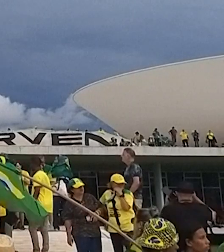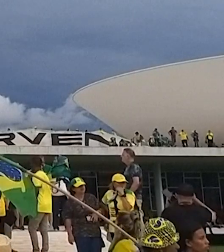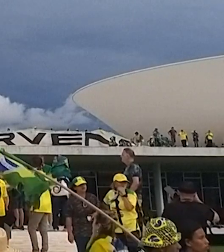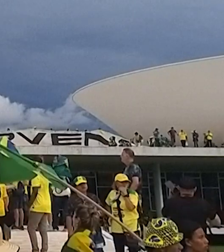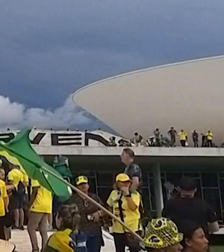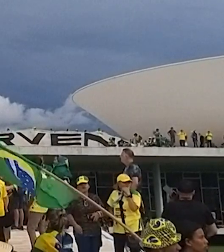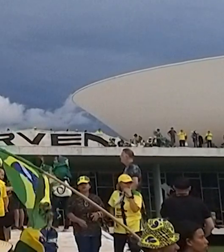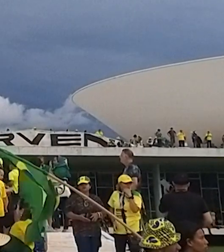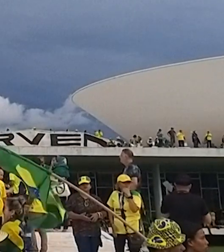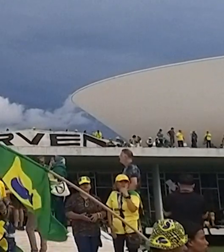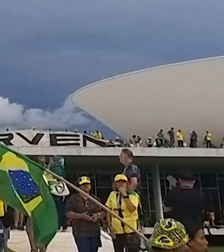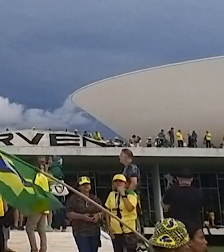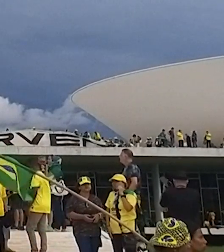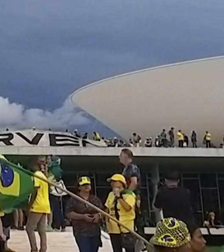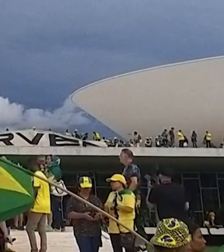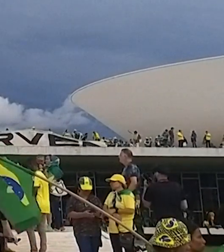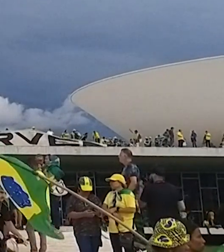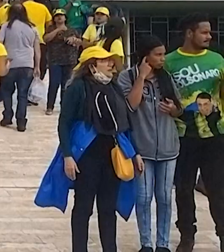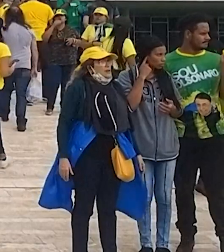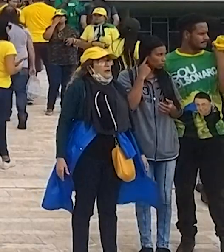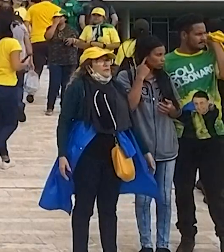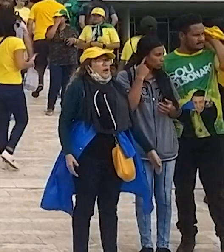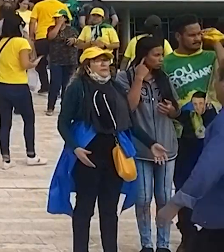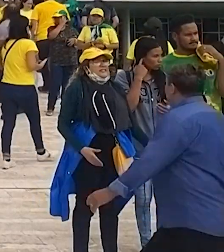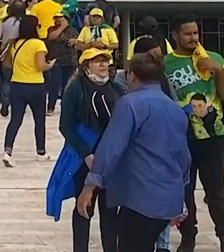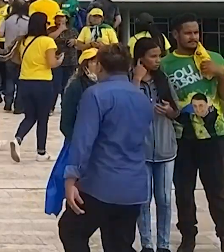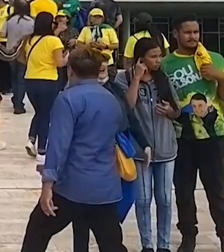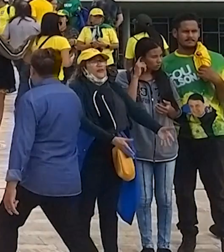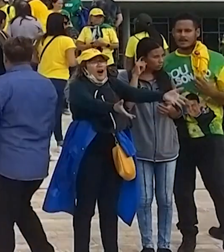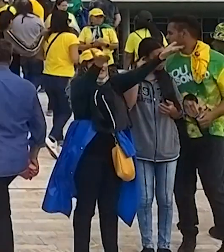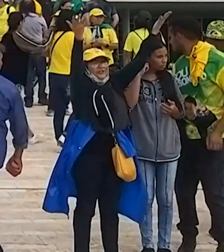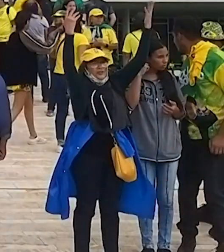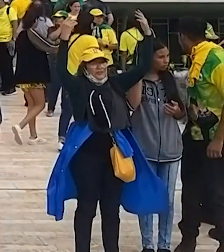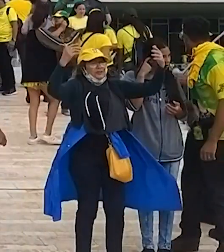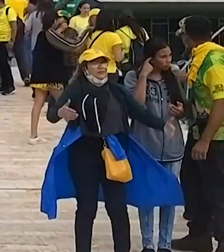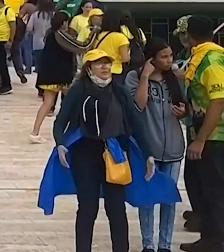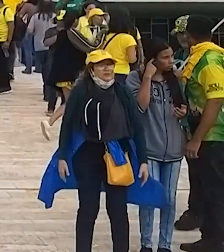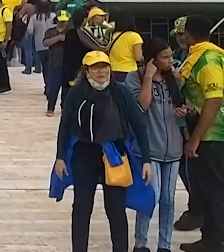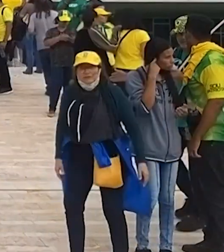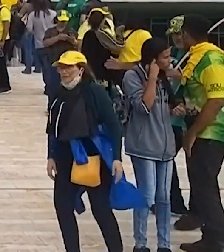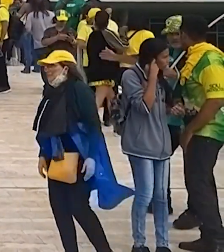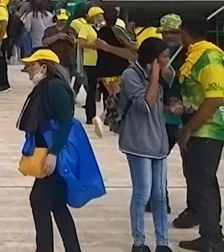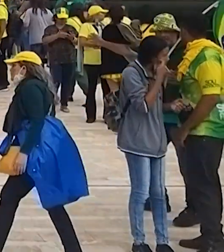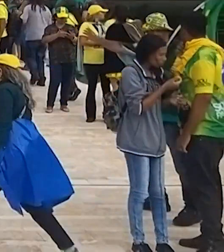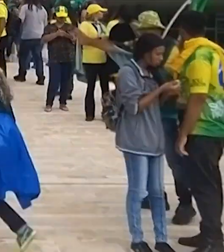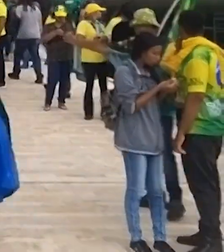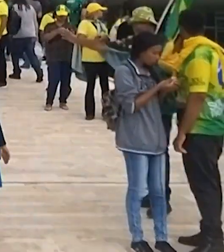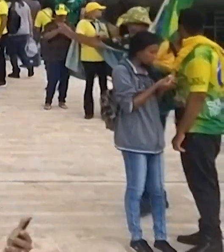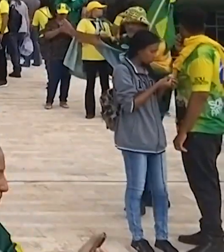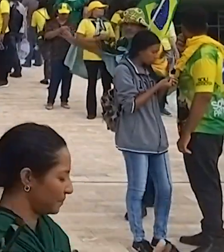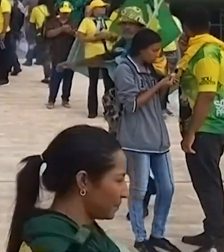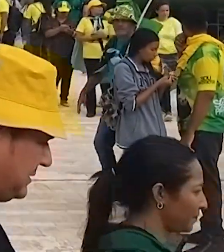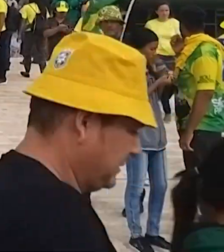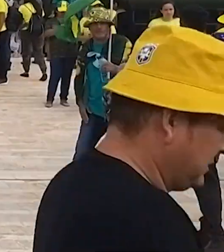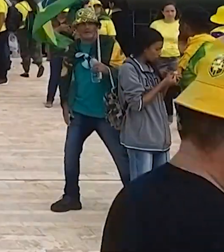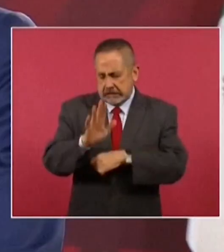apoiadores do ex-presidente Jair Bolsonaro. Os três governantes participam de um encontro na cidade do México para abordar temas importantes de